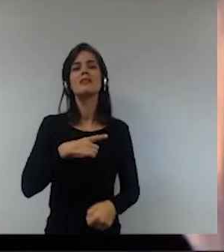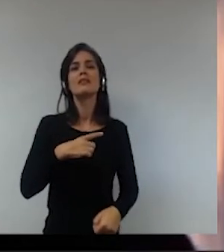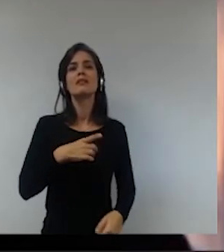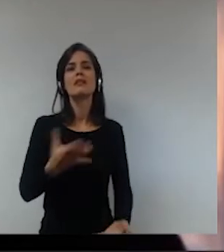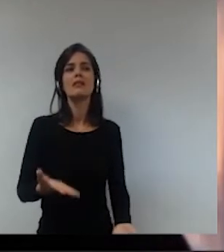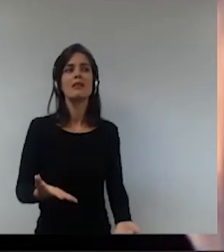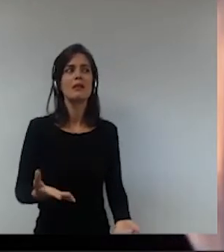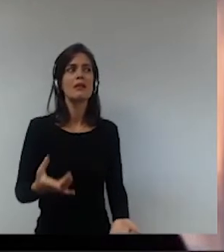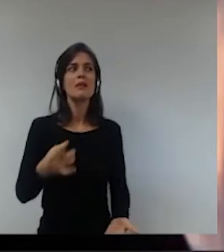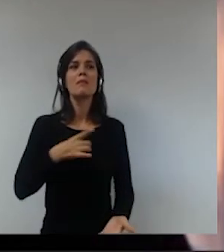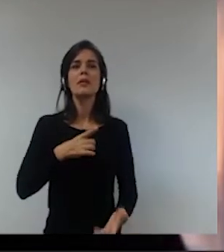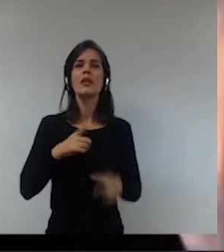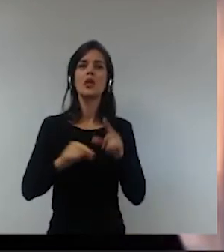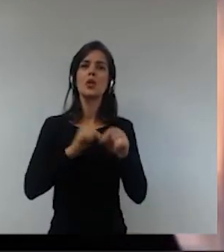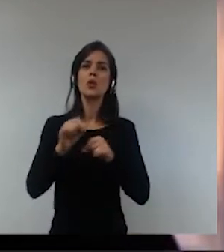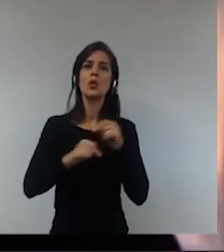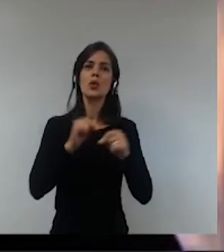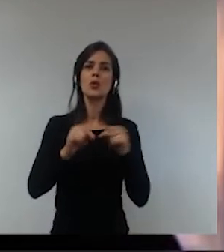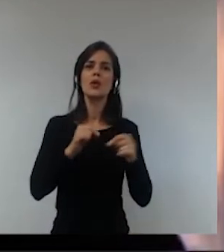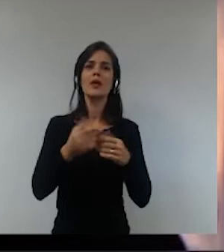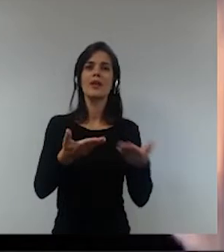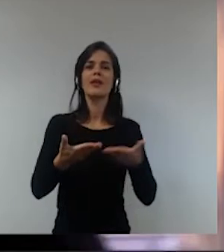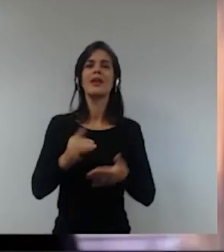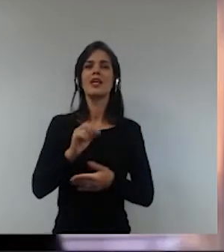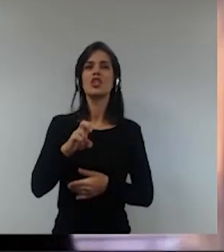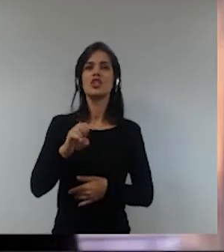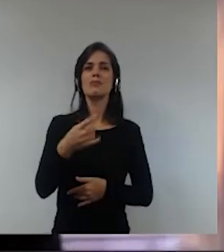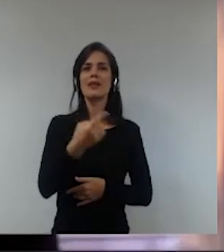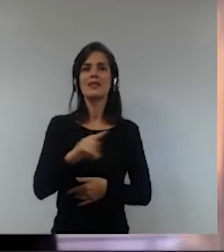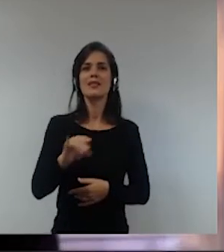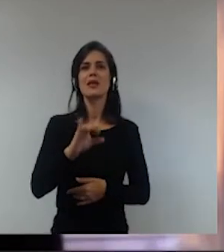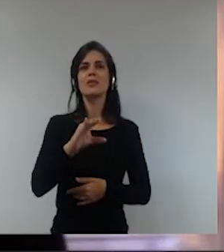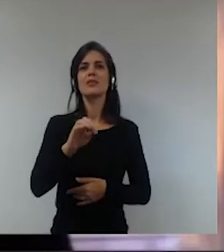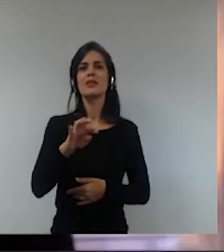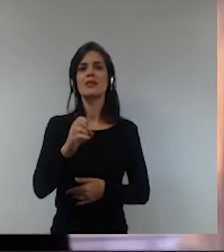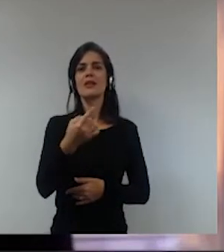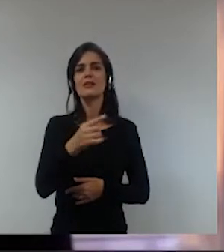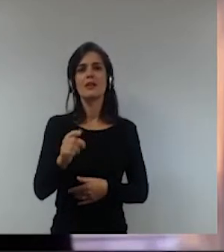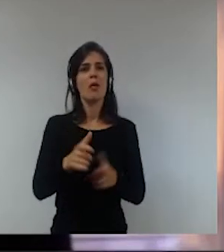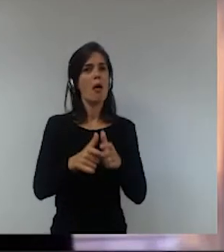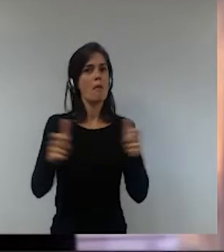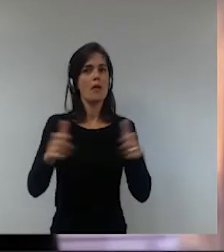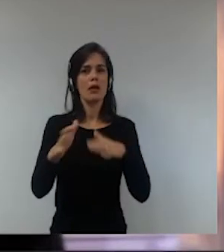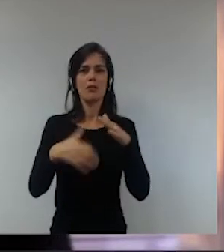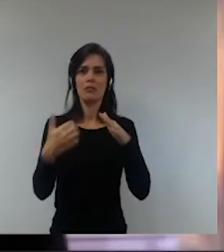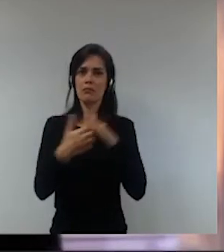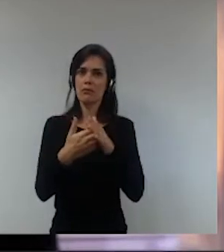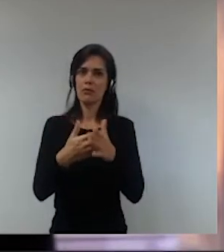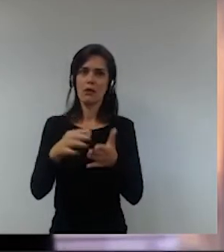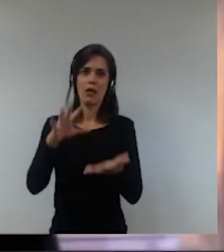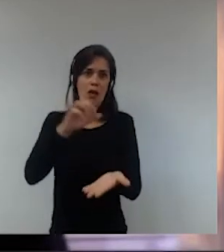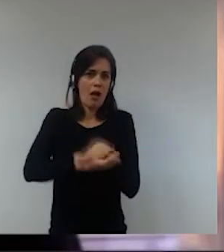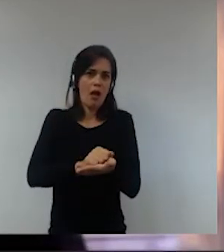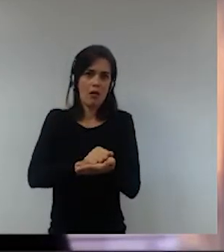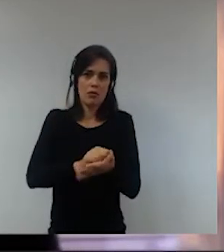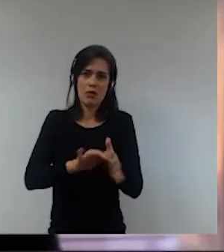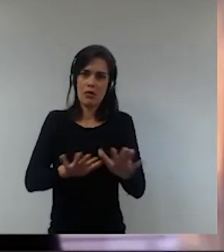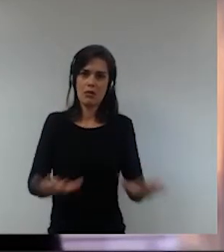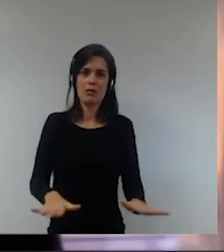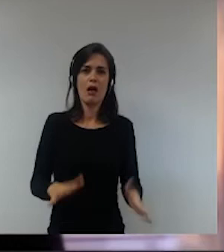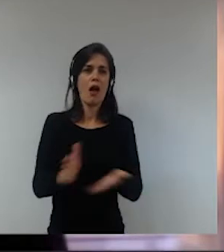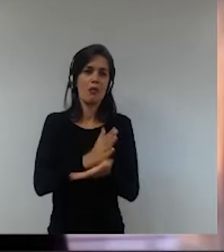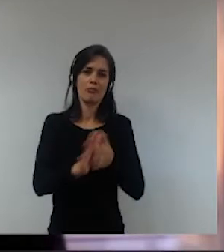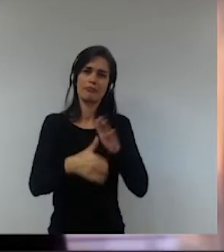intimações presenciais e citações. A maioria das empresas se cadastrou, houve empresas que não